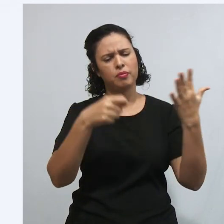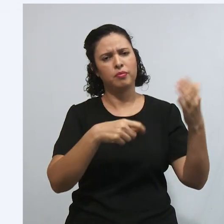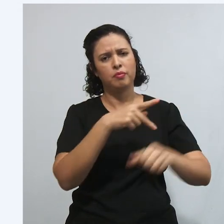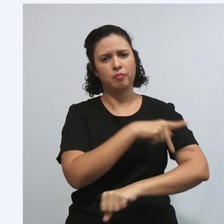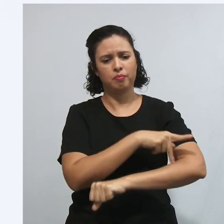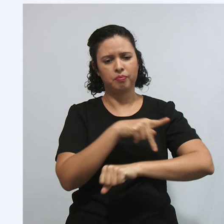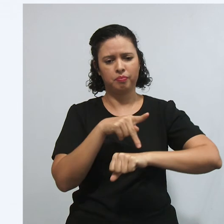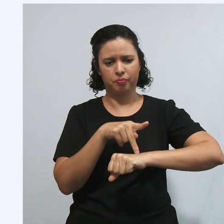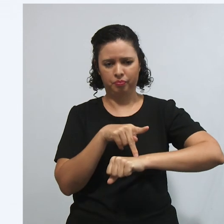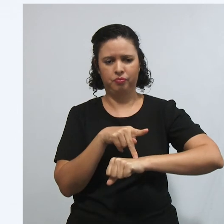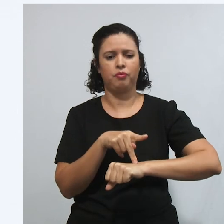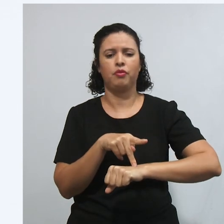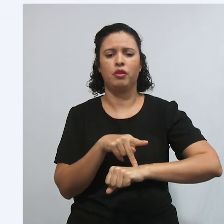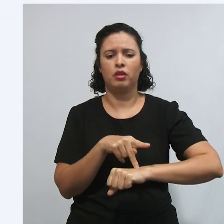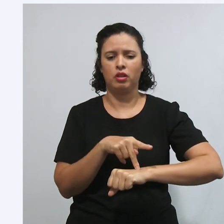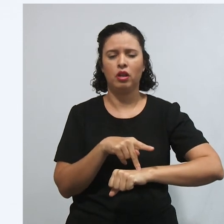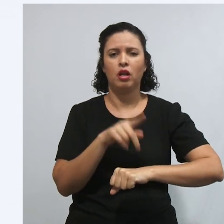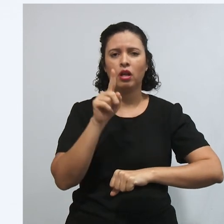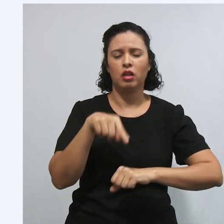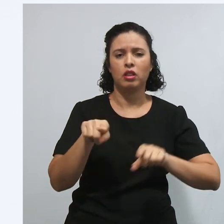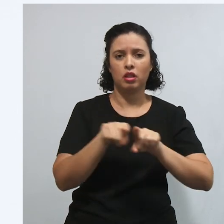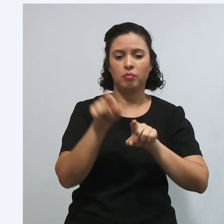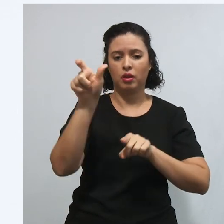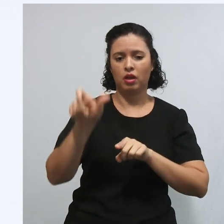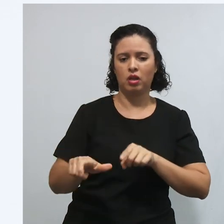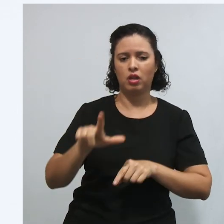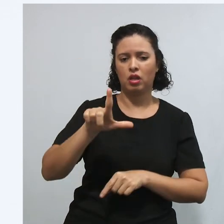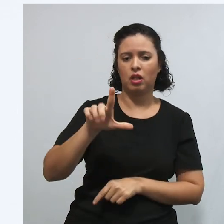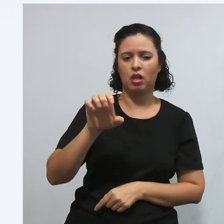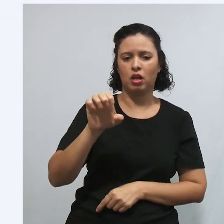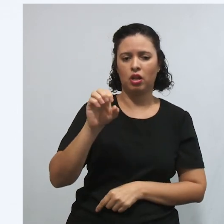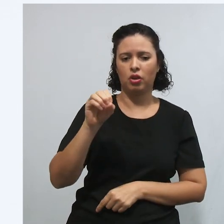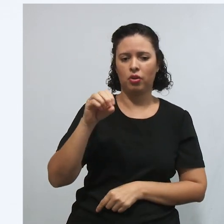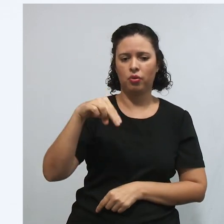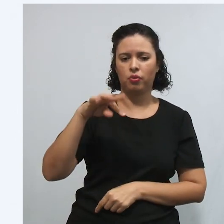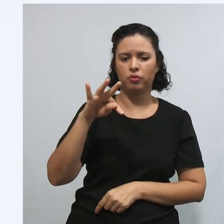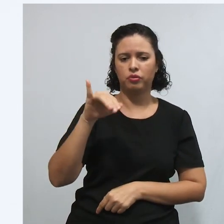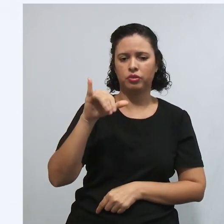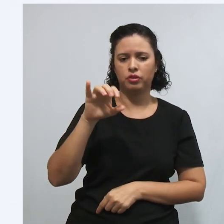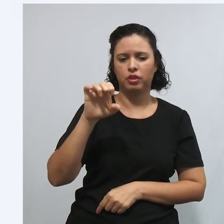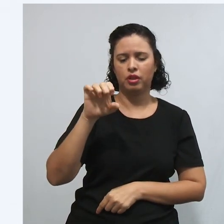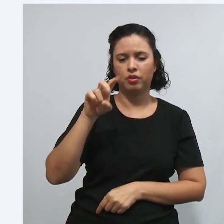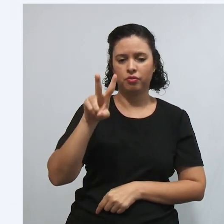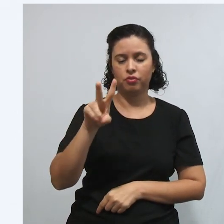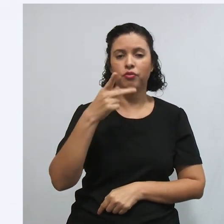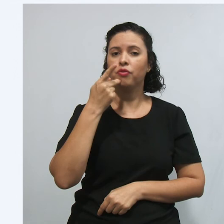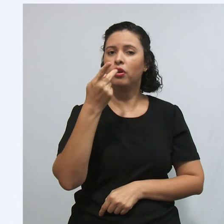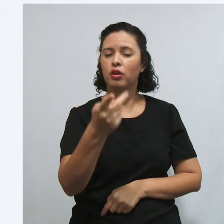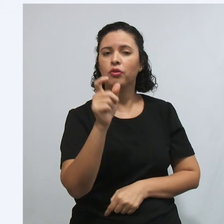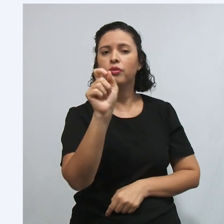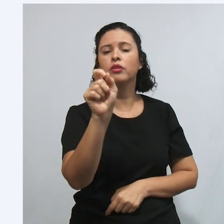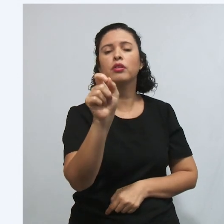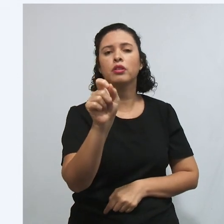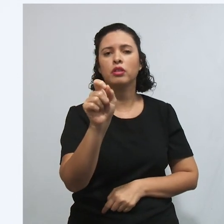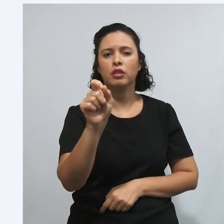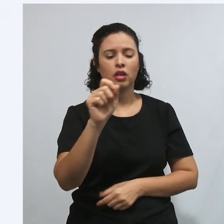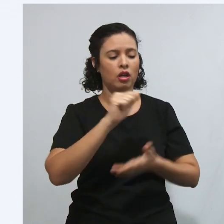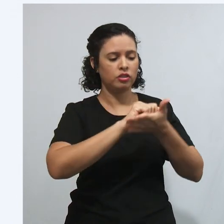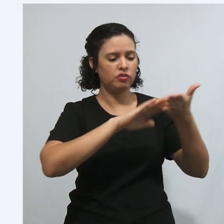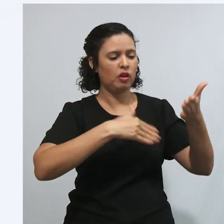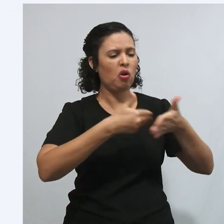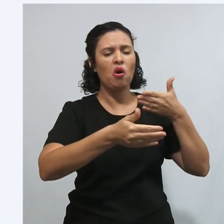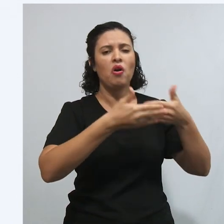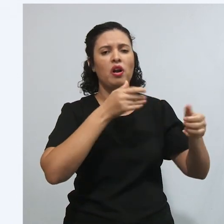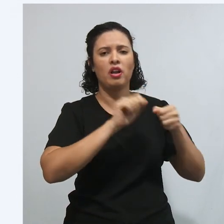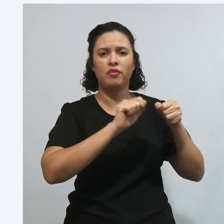envolve. Leontiev, que foi outro grande estudioso da teoria histórico-cultural, ele chama a atividade não a qualquer fazer do